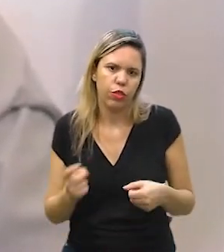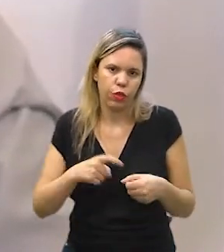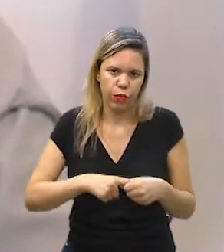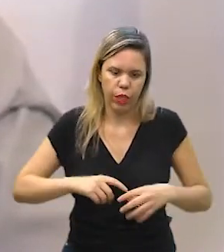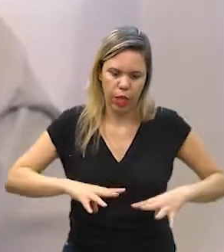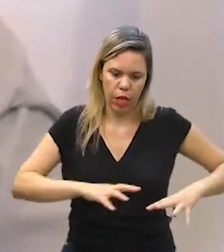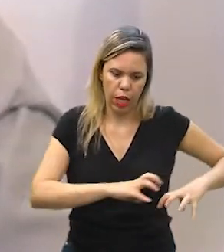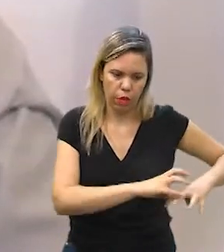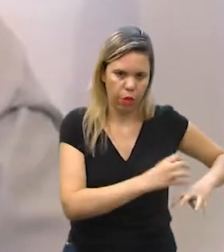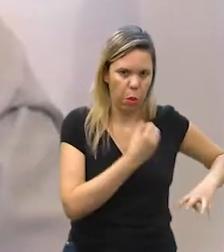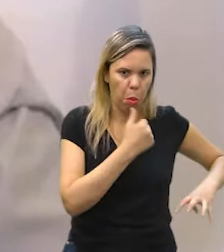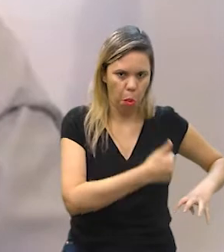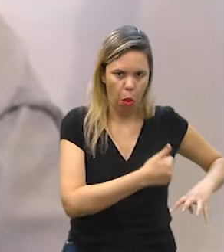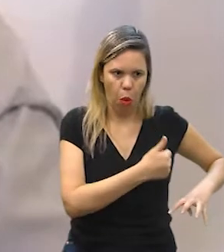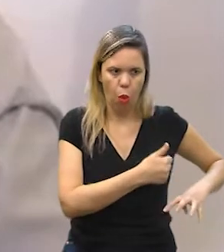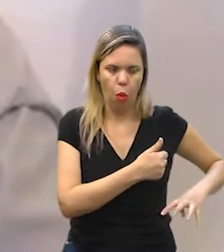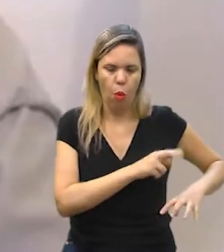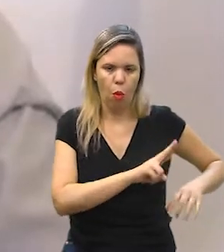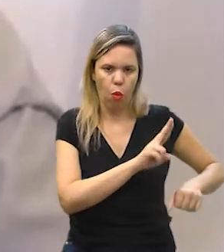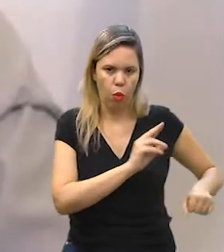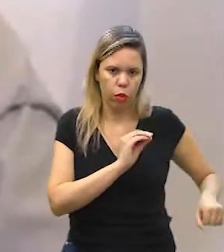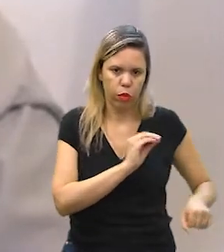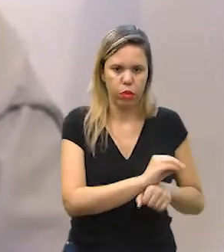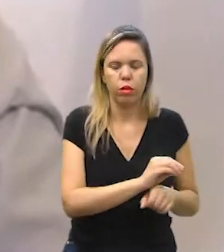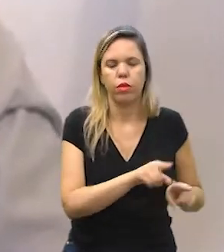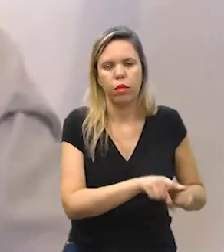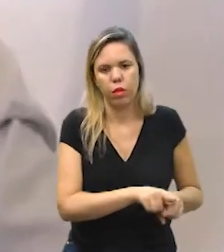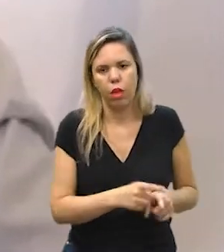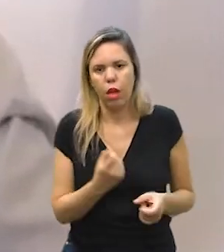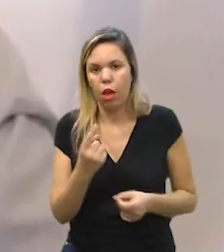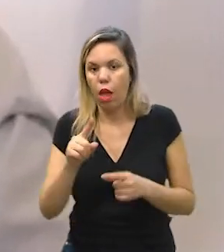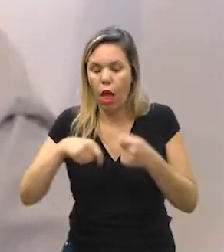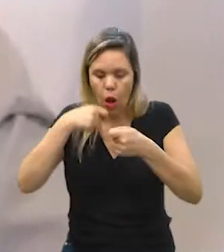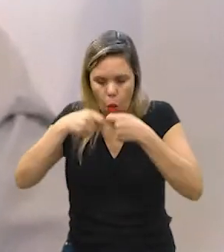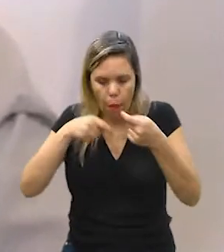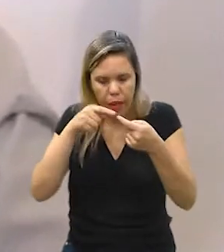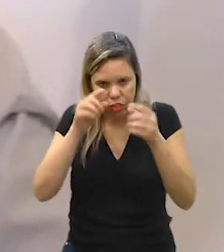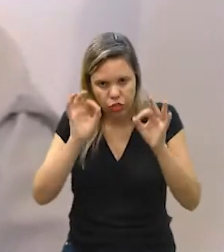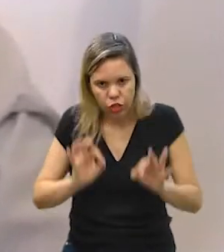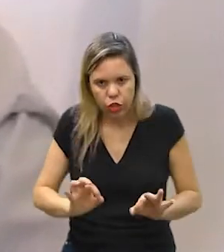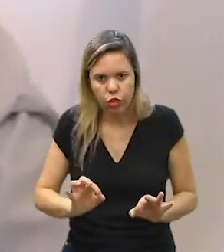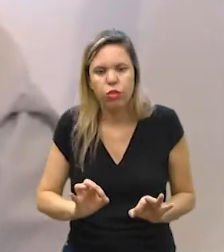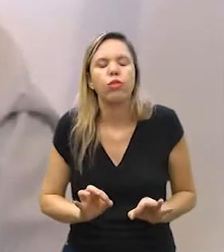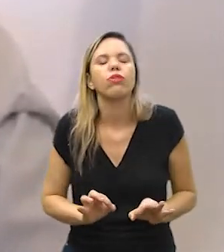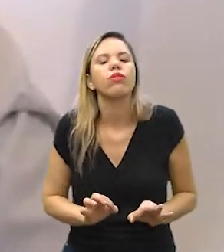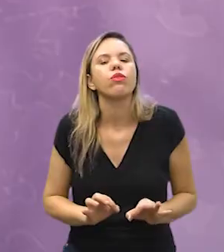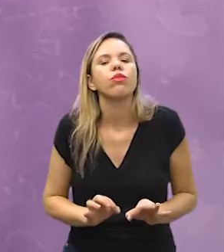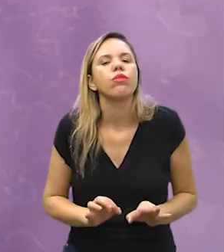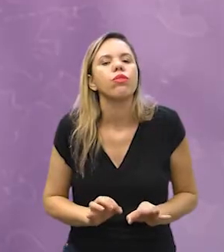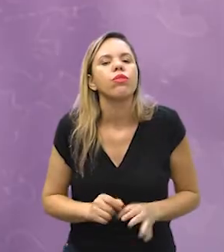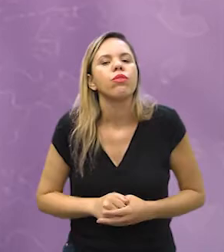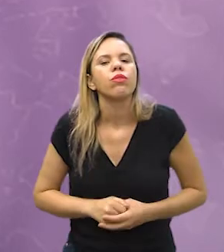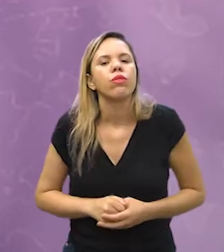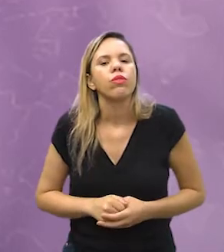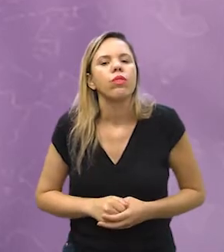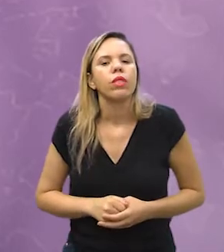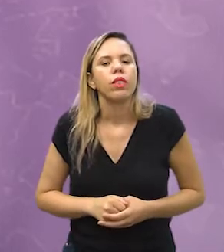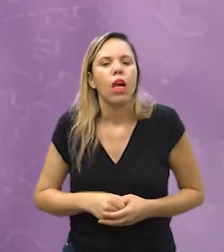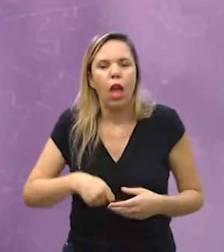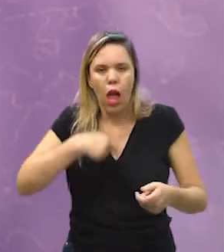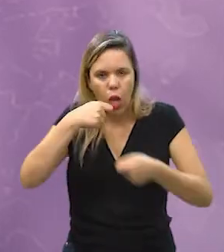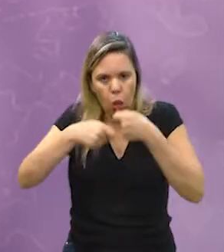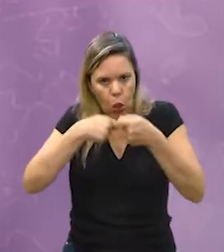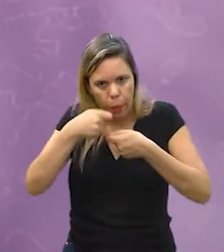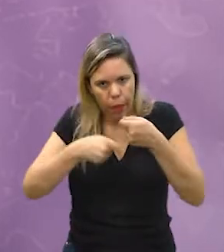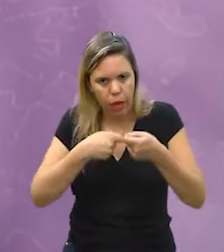as bactérias do bem. Um dos pontos é a dieta. Uhum. Um dos pontos... É a ingestão de